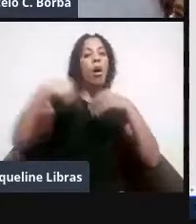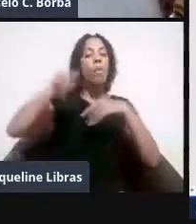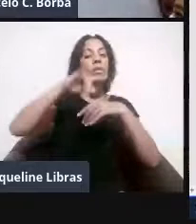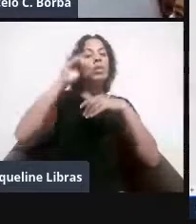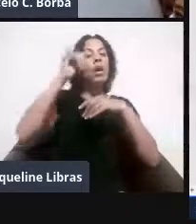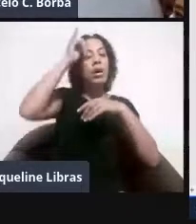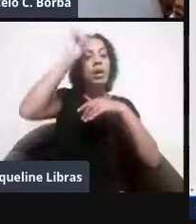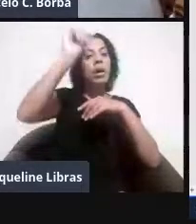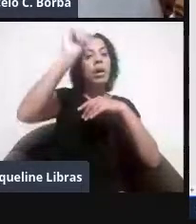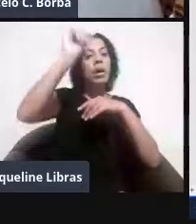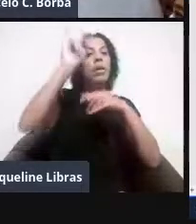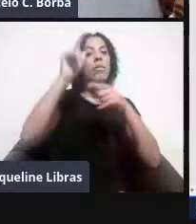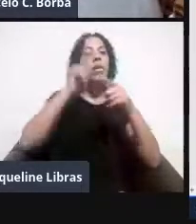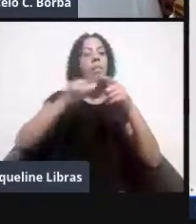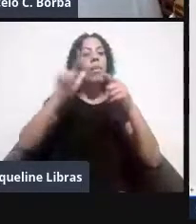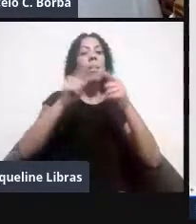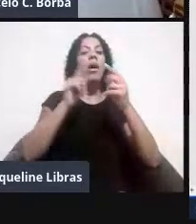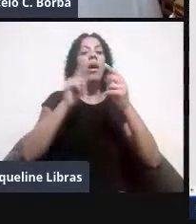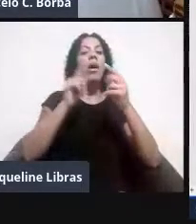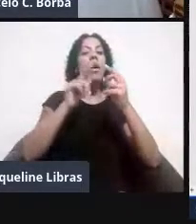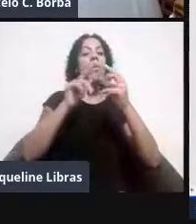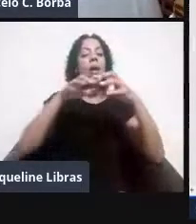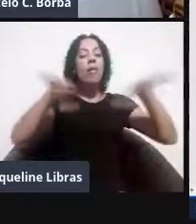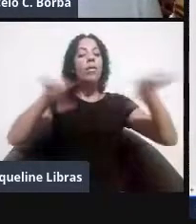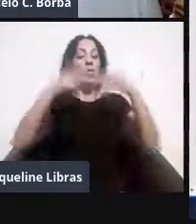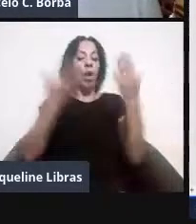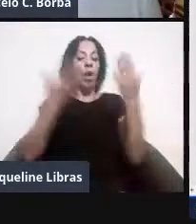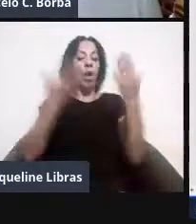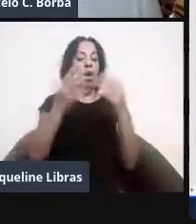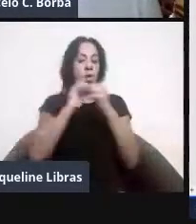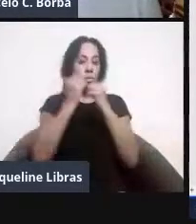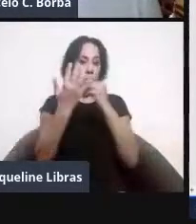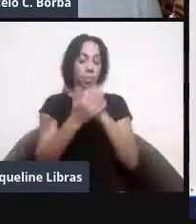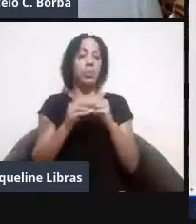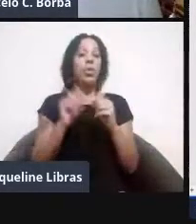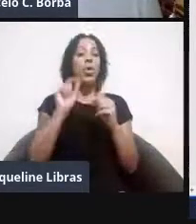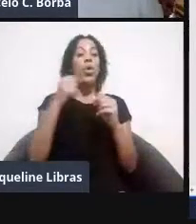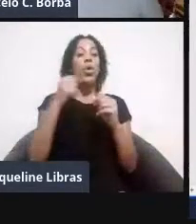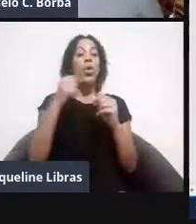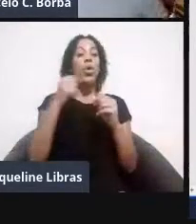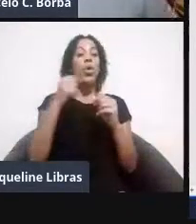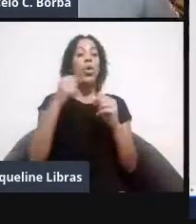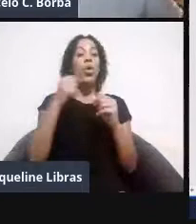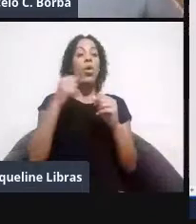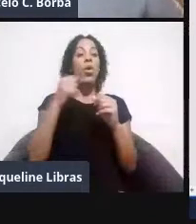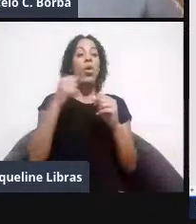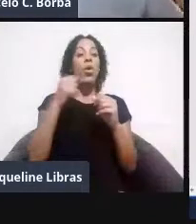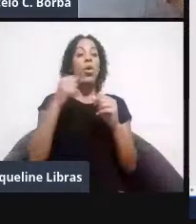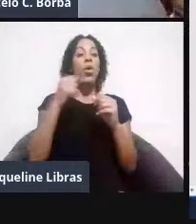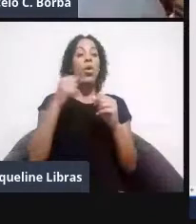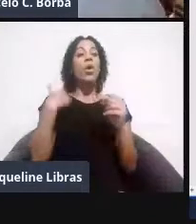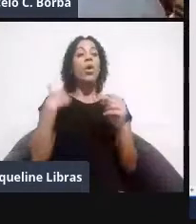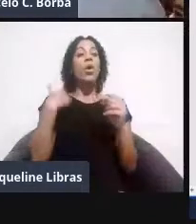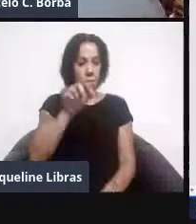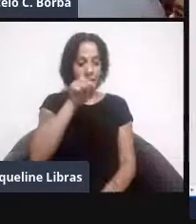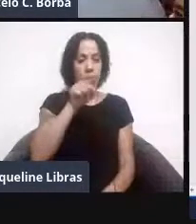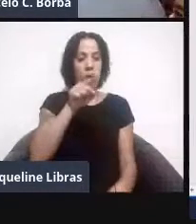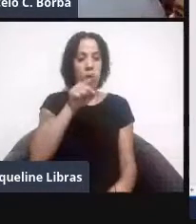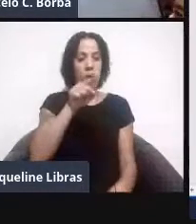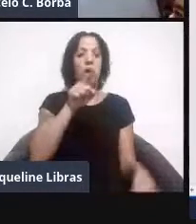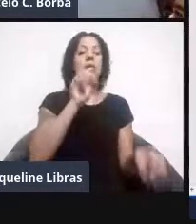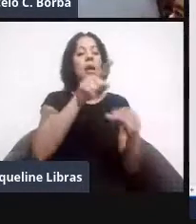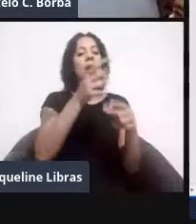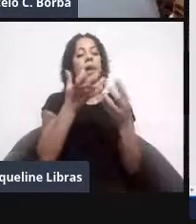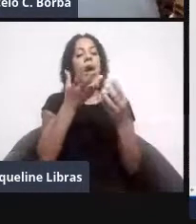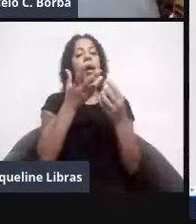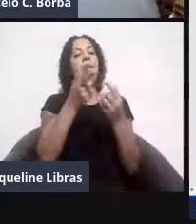eu queria que o Alessandro, além do que ele fosse, estar aqui nos colocando, falasse um pouco sobre